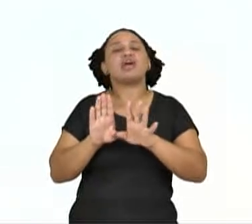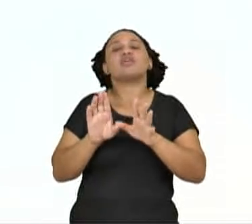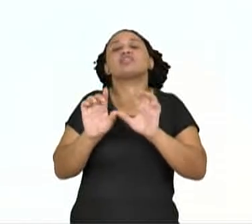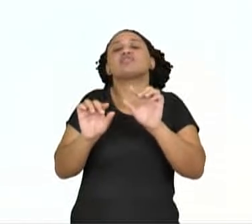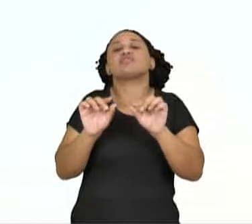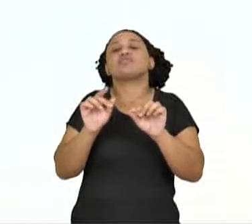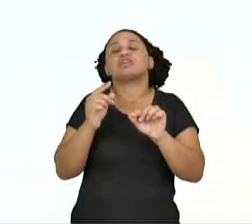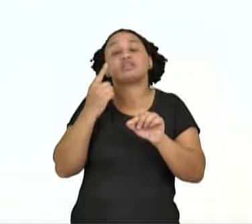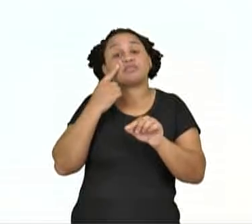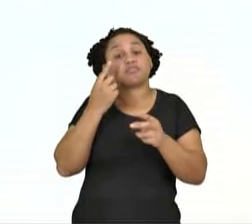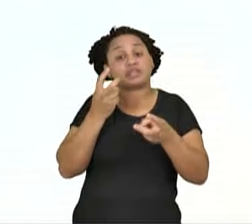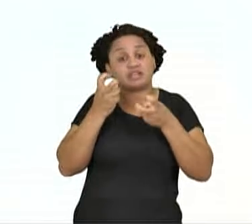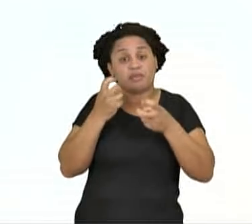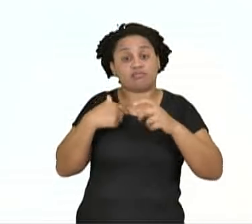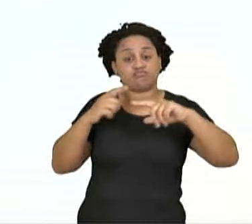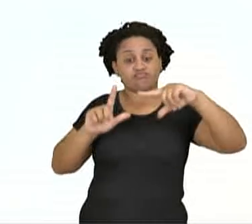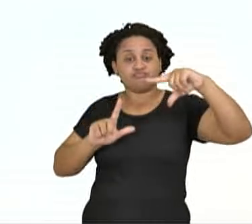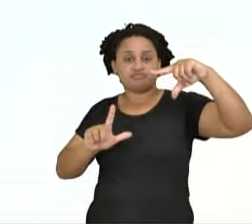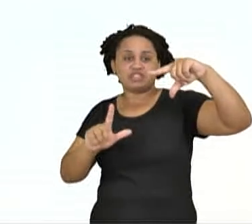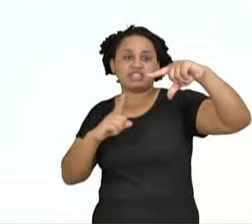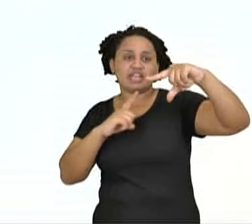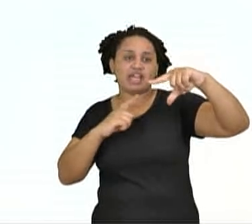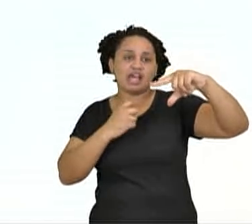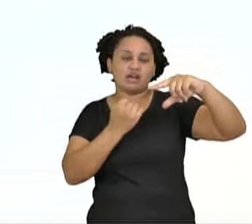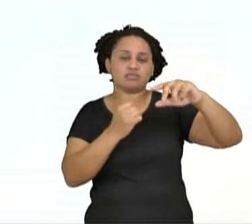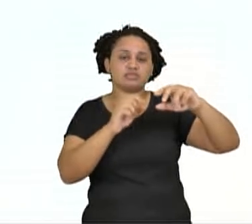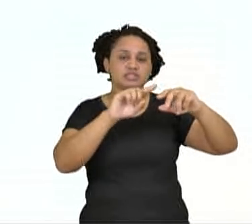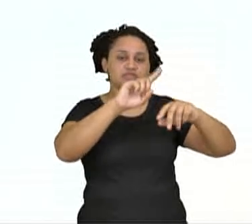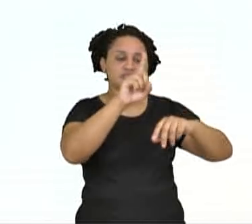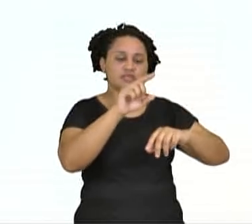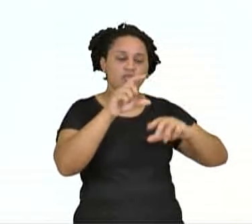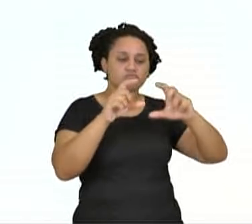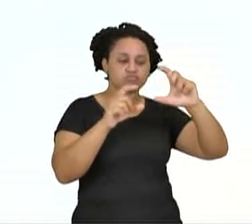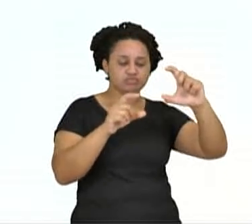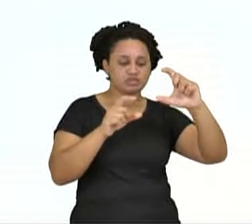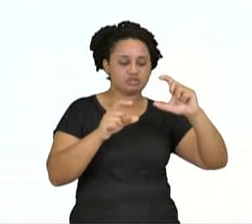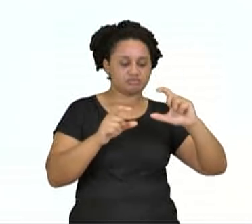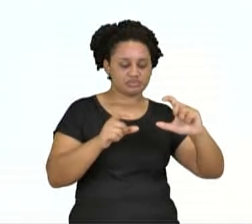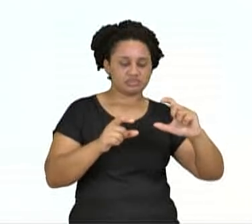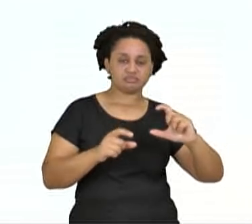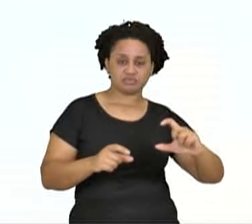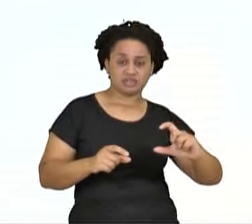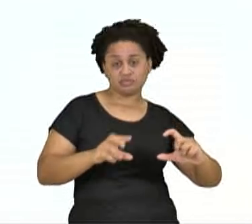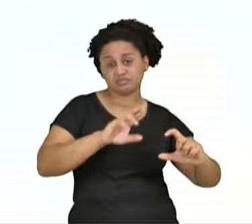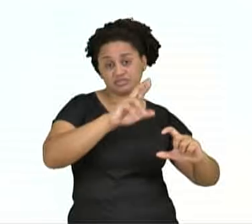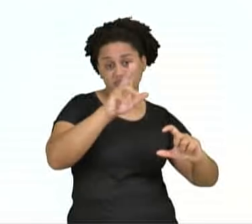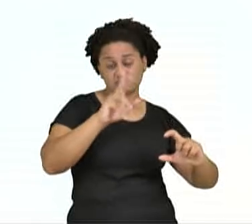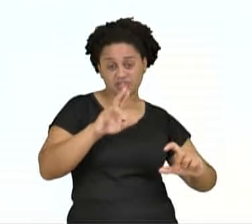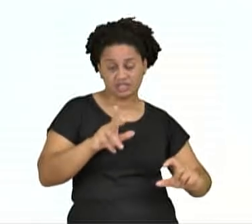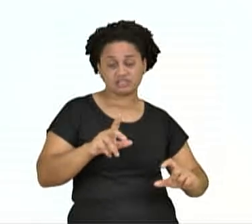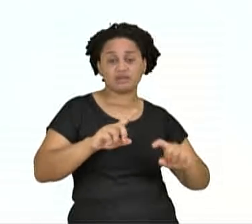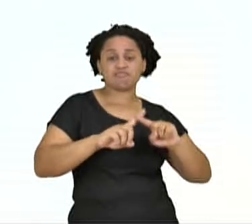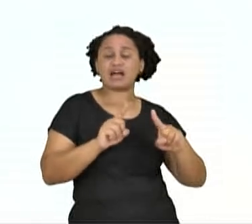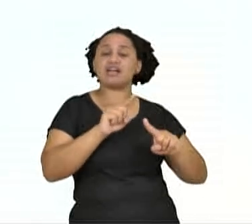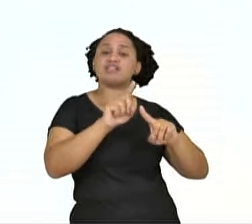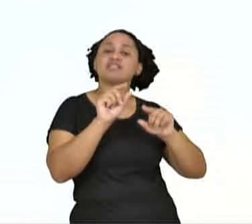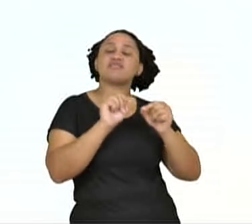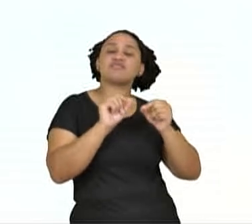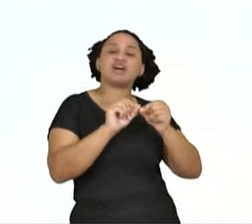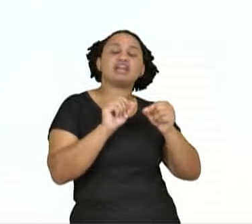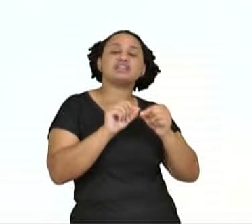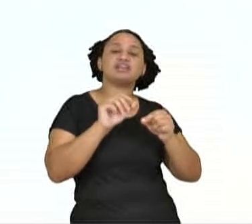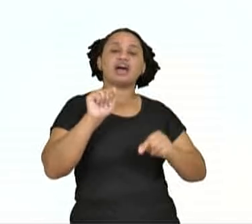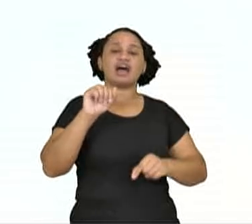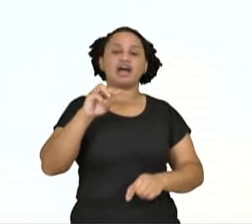a tabela, você vai ver que algumas trincas, elas são diferentes, mas elas preparam o mesmo